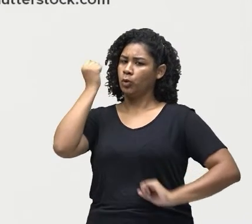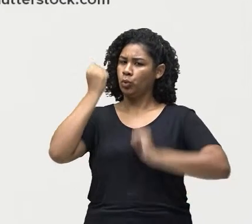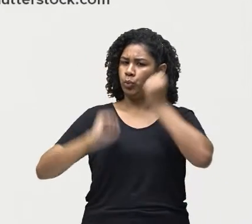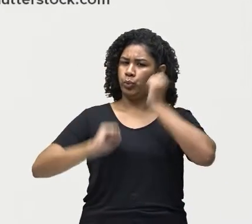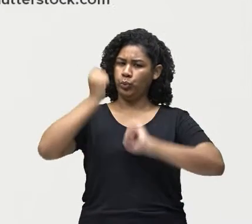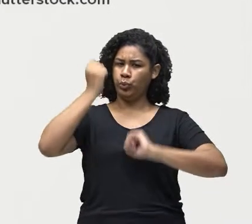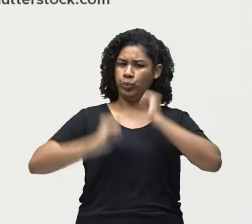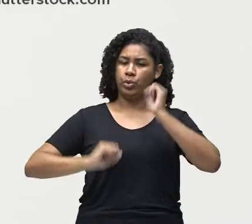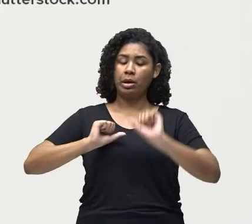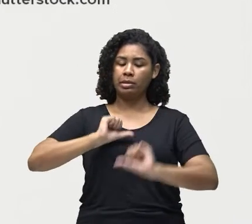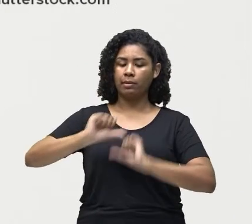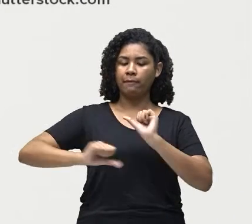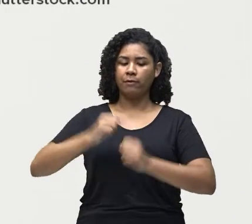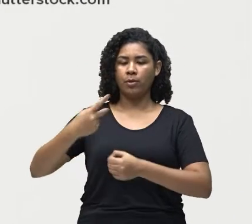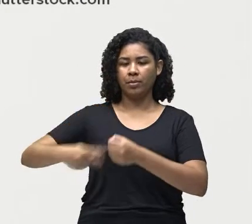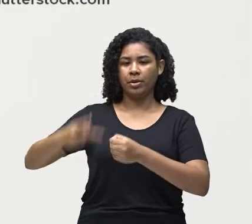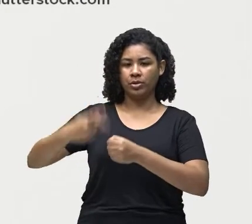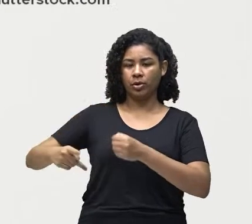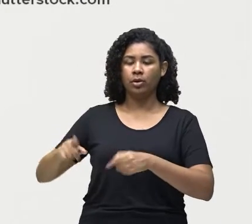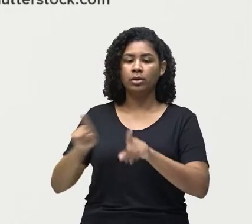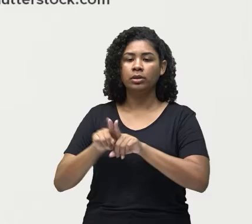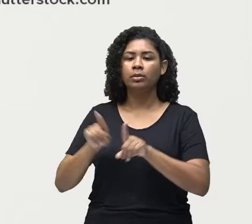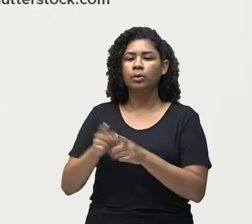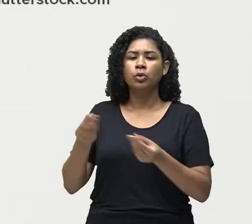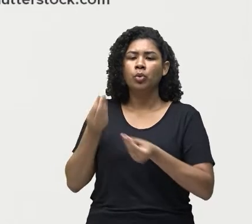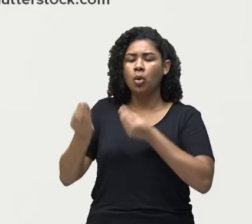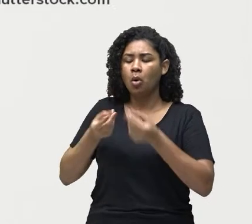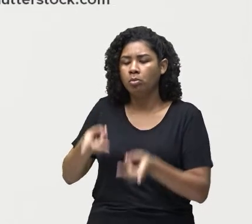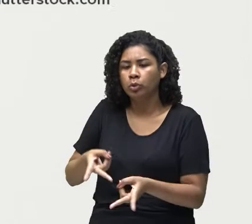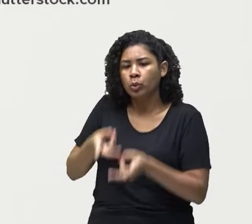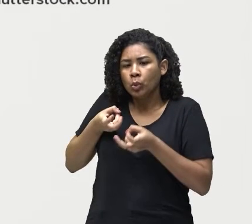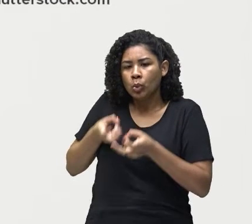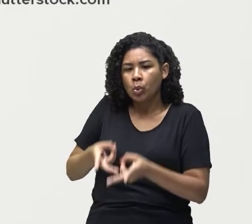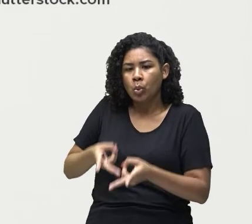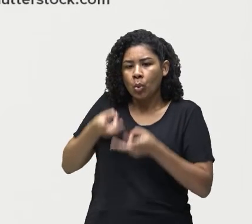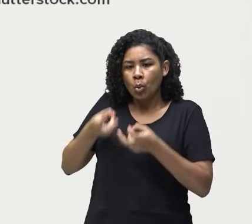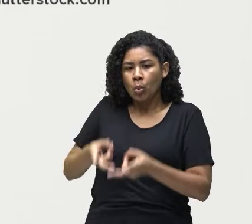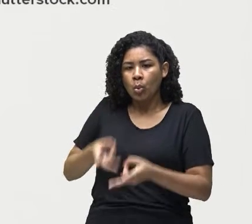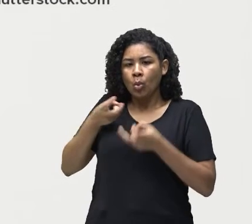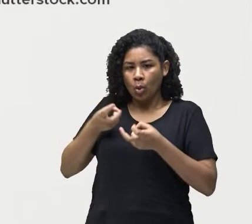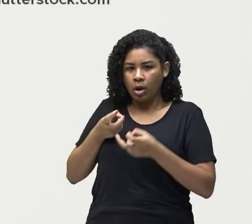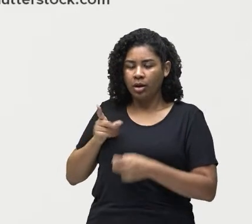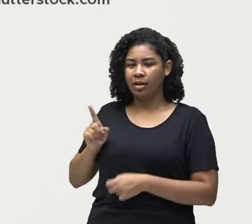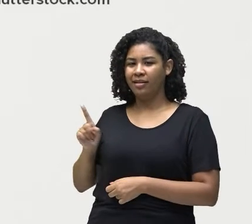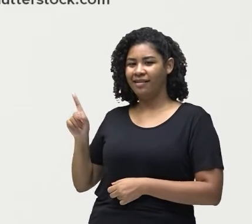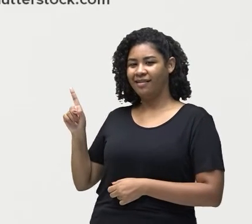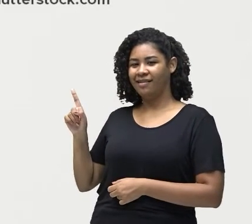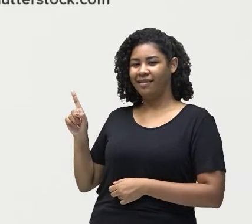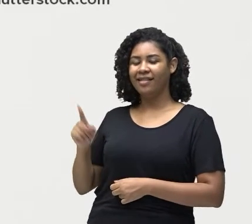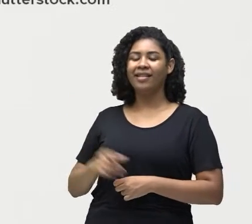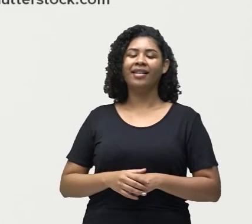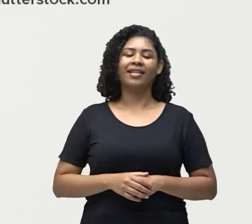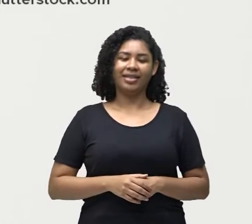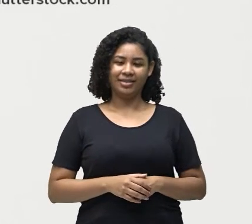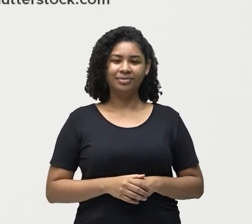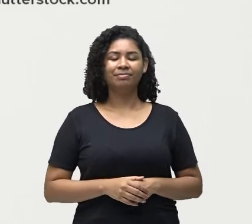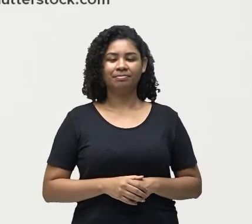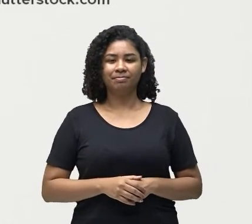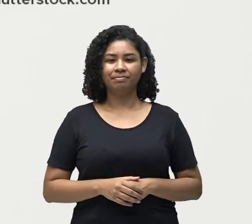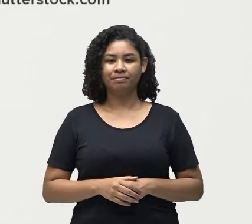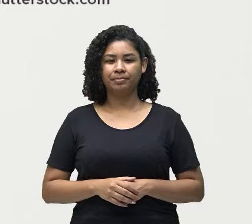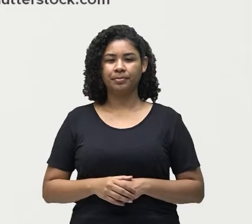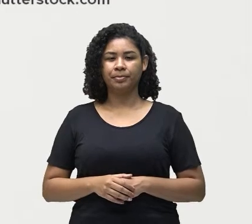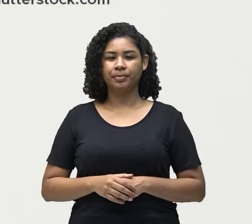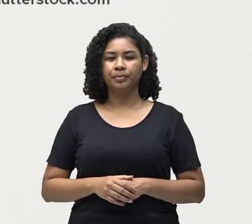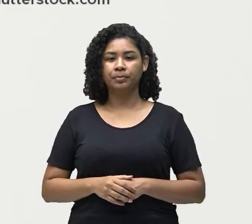refinarias e da retirada desse petróleo para dividir ali ó, os seus derivados de acordo com